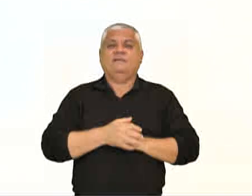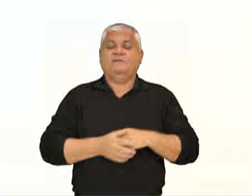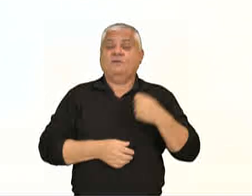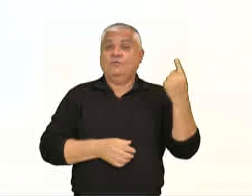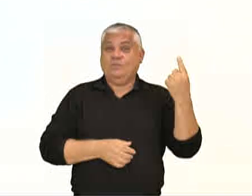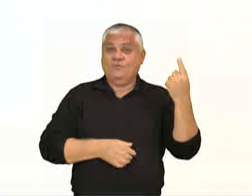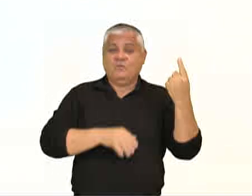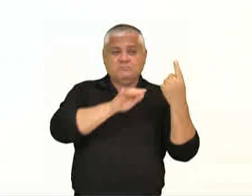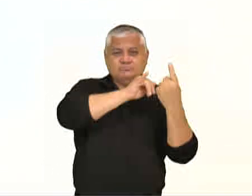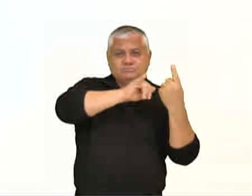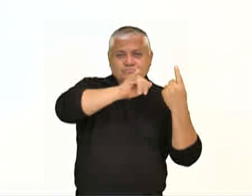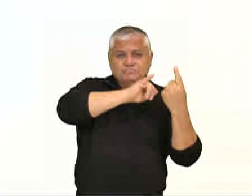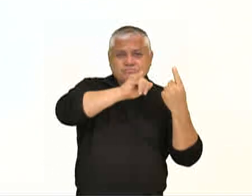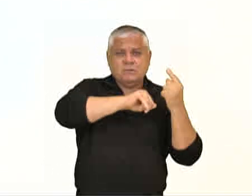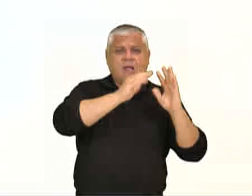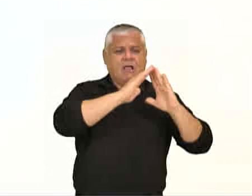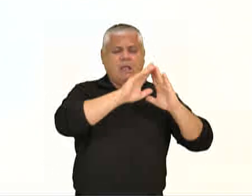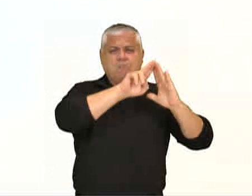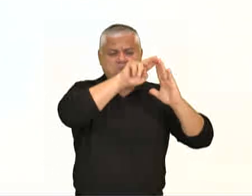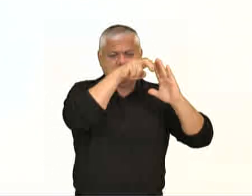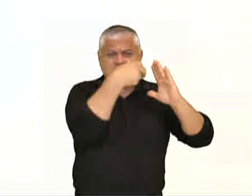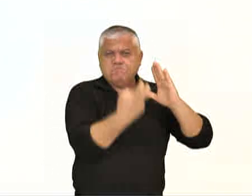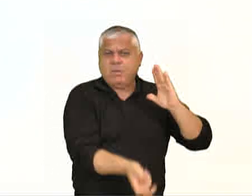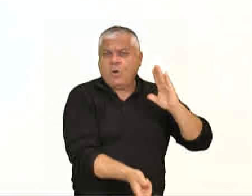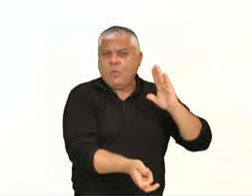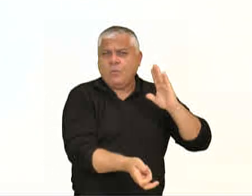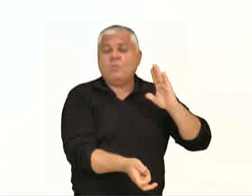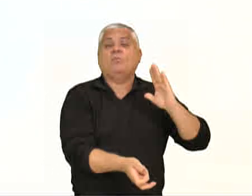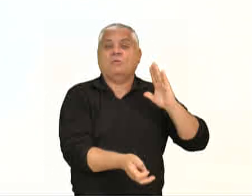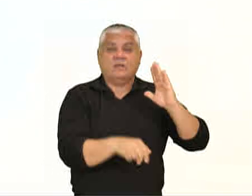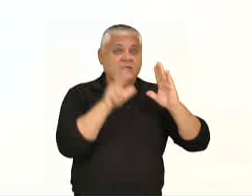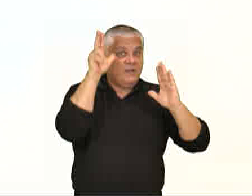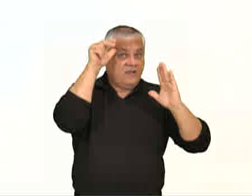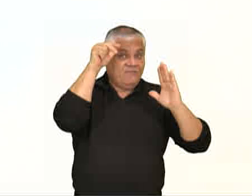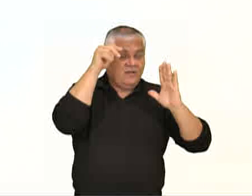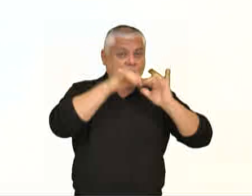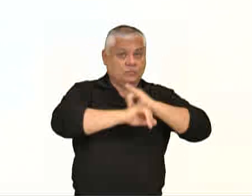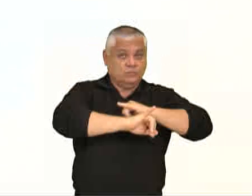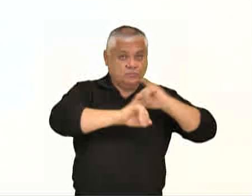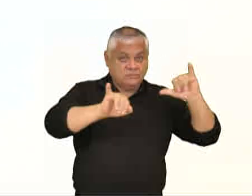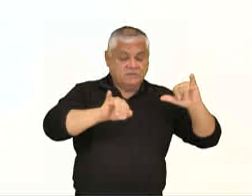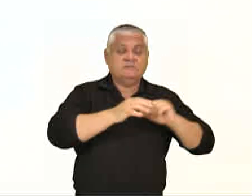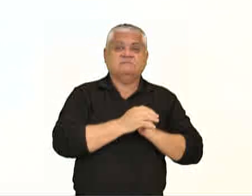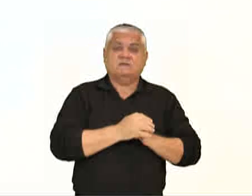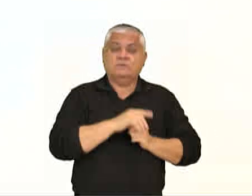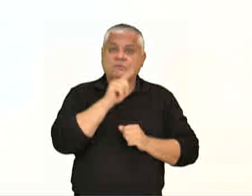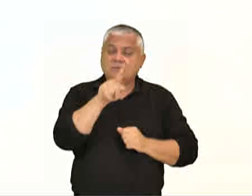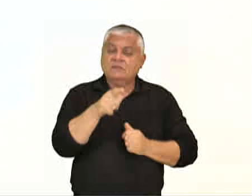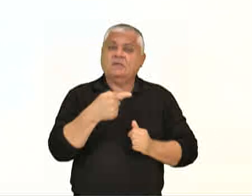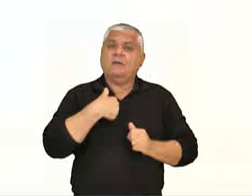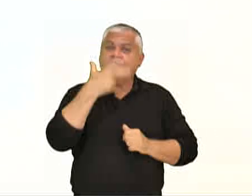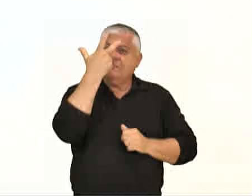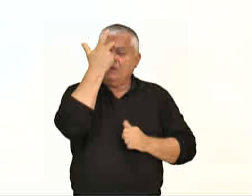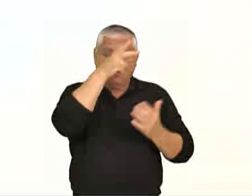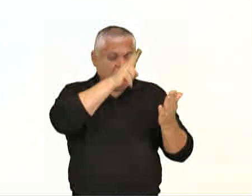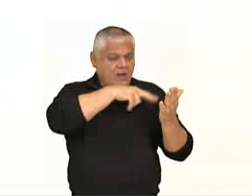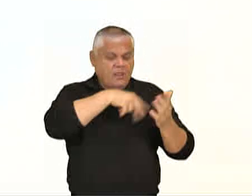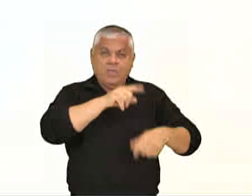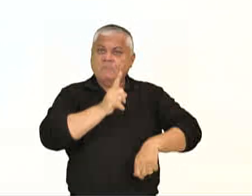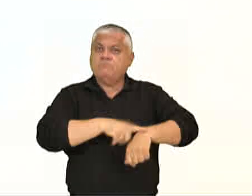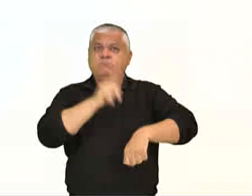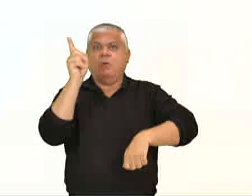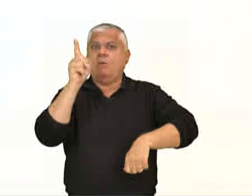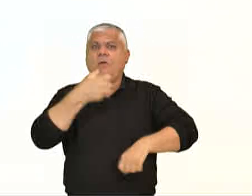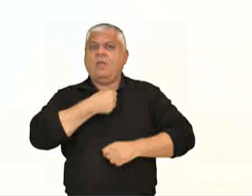do cavalo que cai do telhado, nós temos uma notícia. Então, que tem um apelo de leitura imediata, é algo que aconteceu